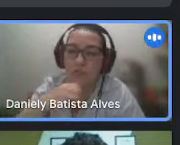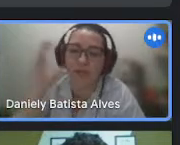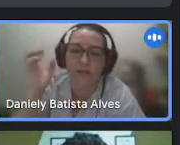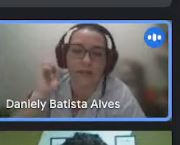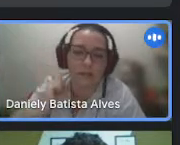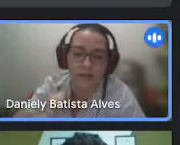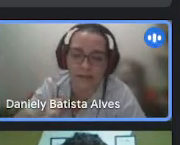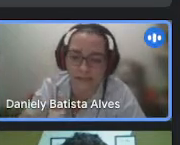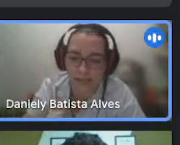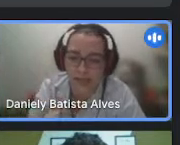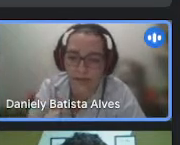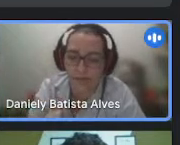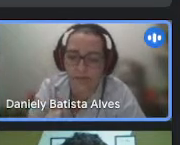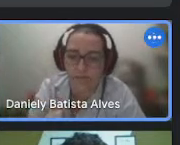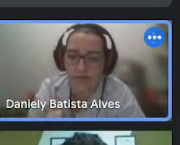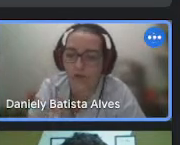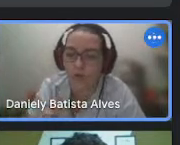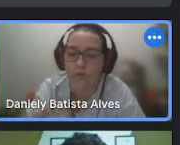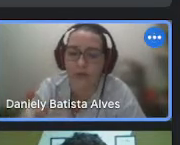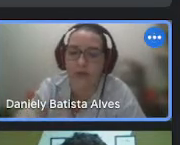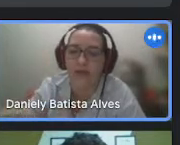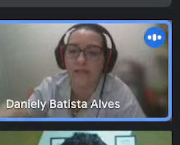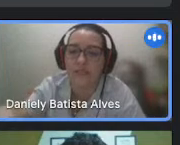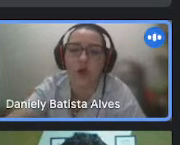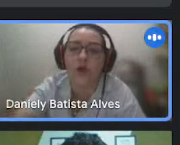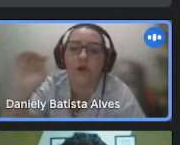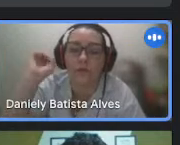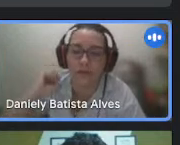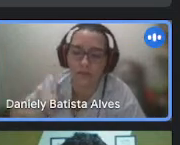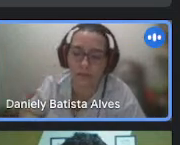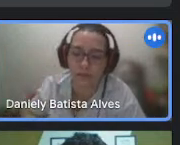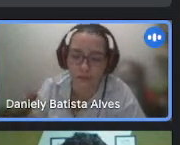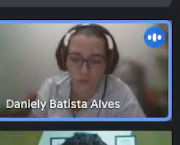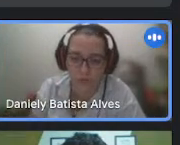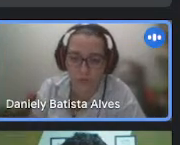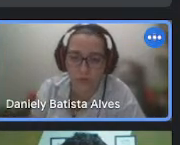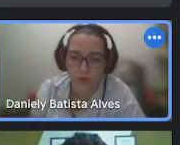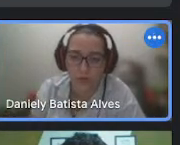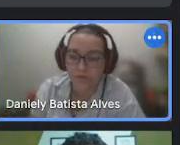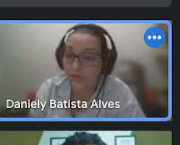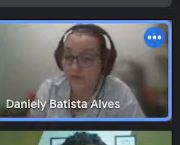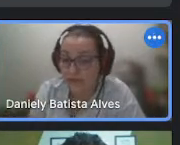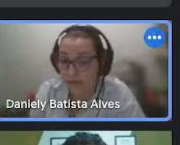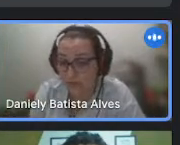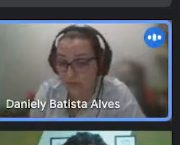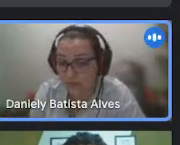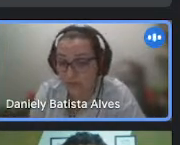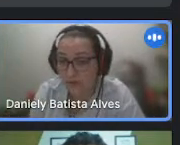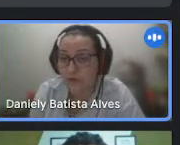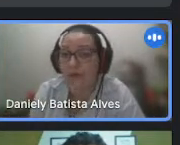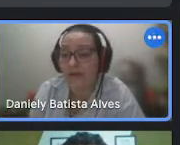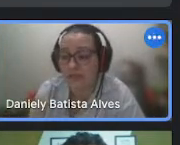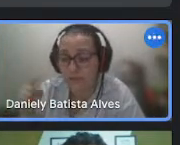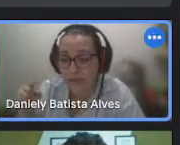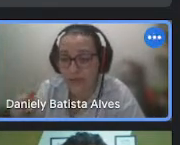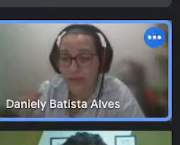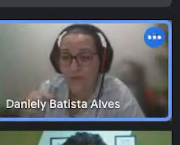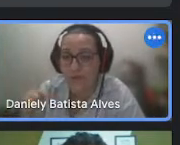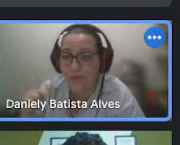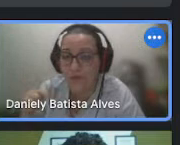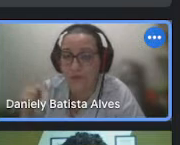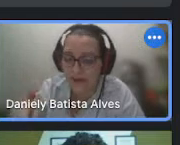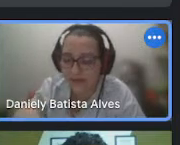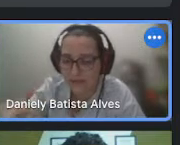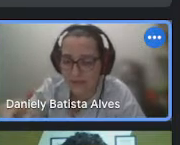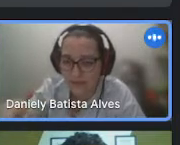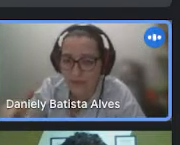alunos de uma determinada série para ver como que eles jogam um determinado jogo. você vai estar observando, mas eles vão